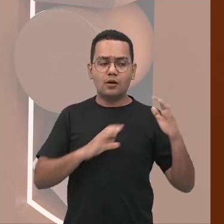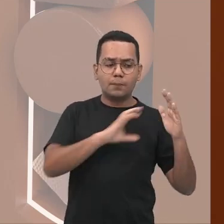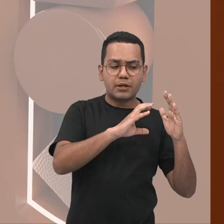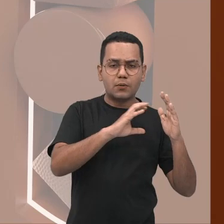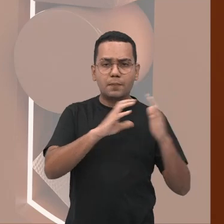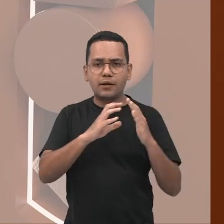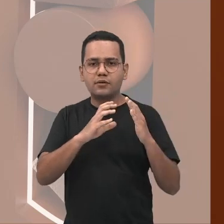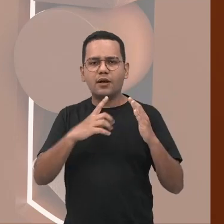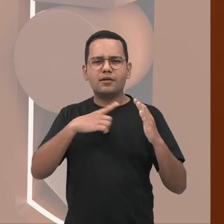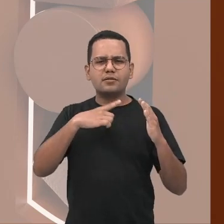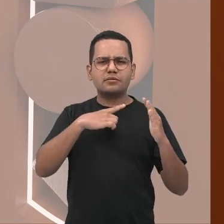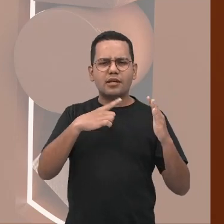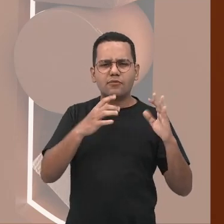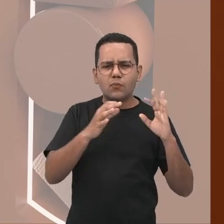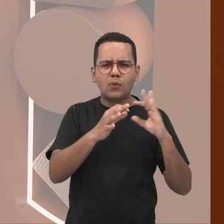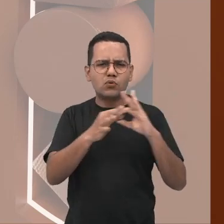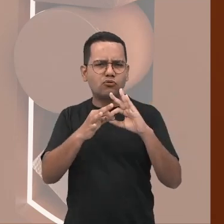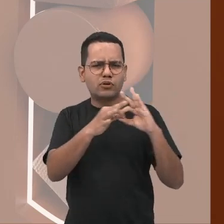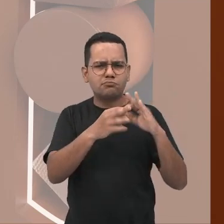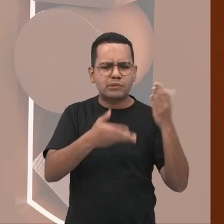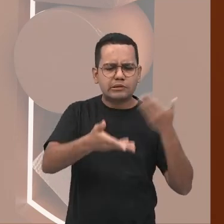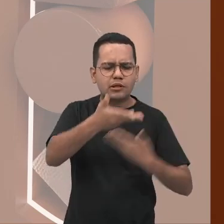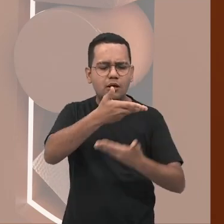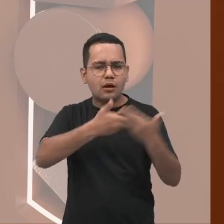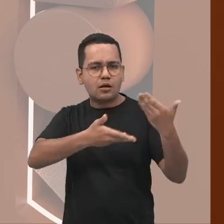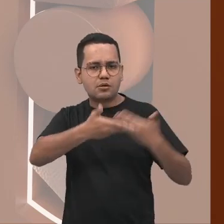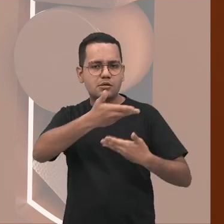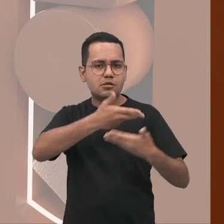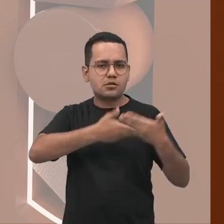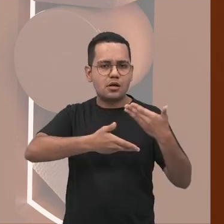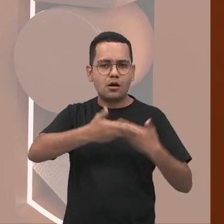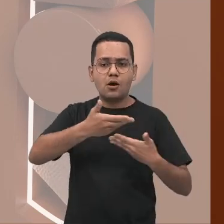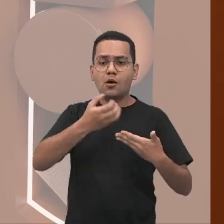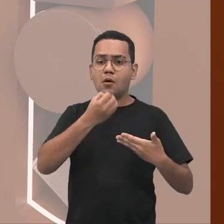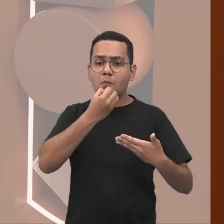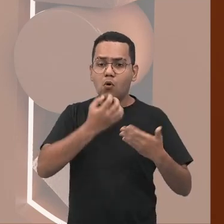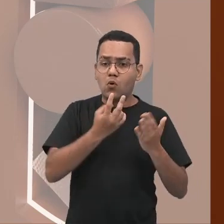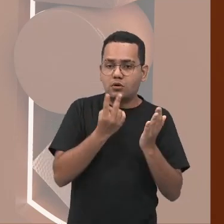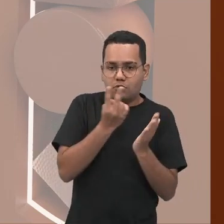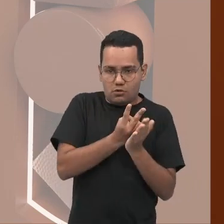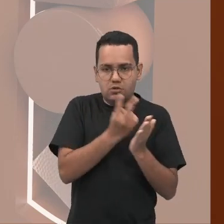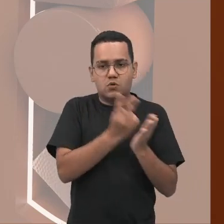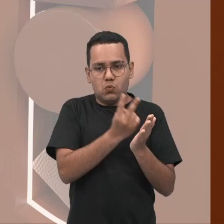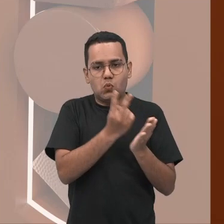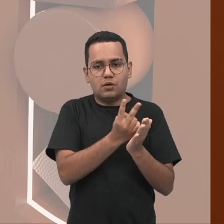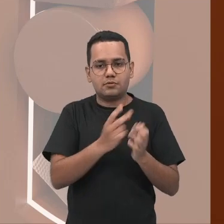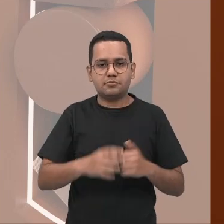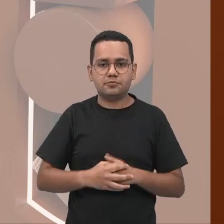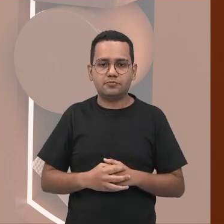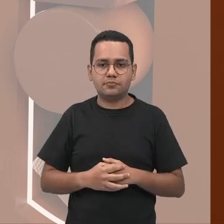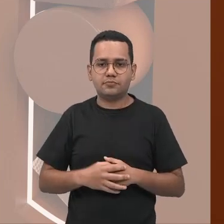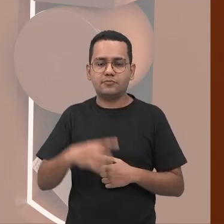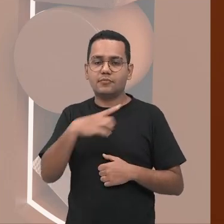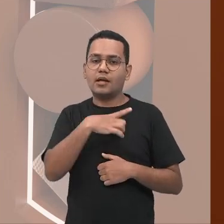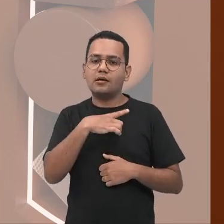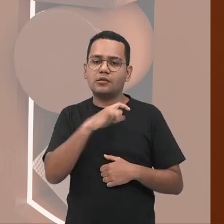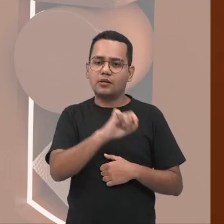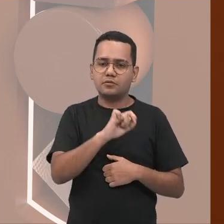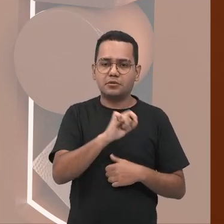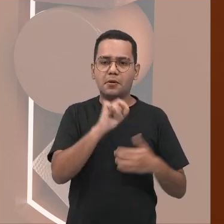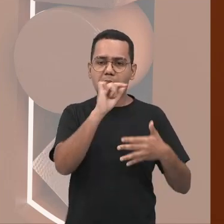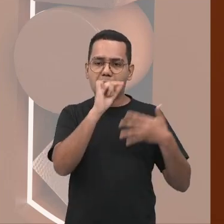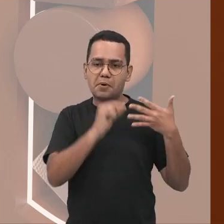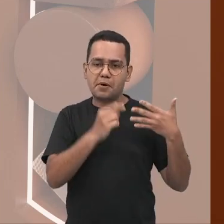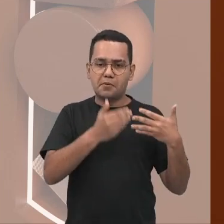que os dois grupos possam aí se manter no poder e os seus privilégios serem